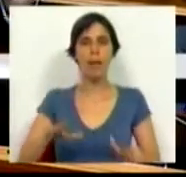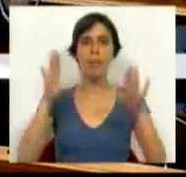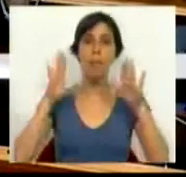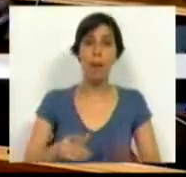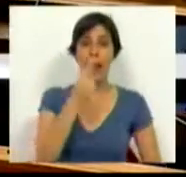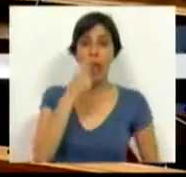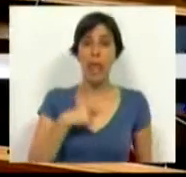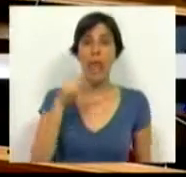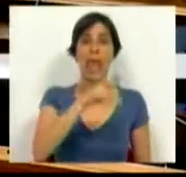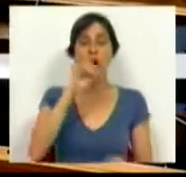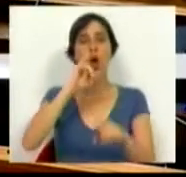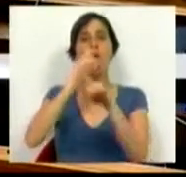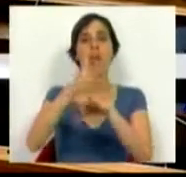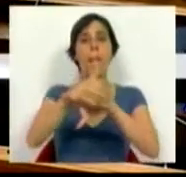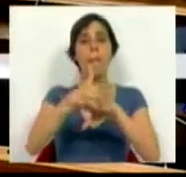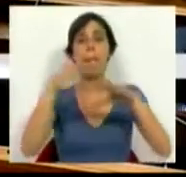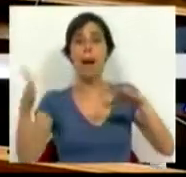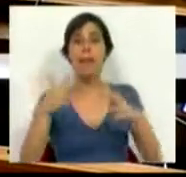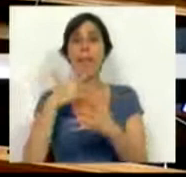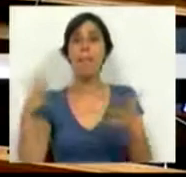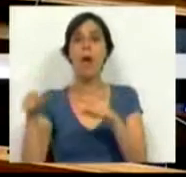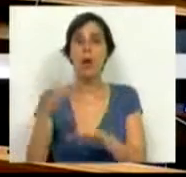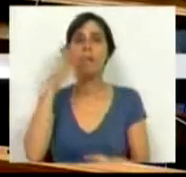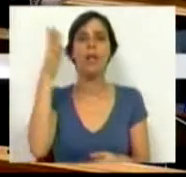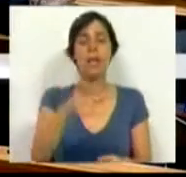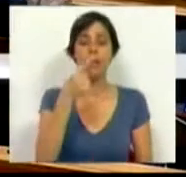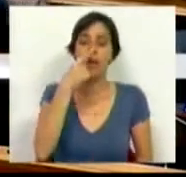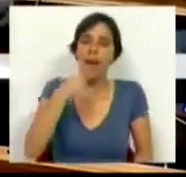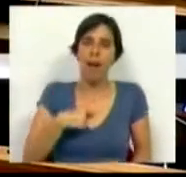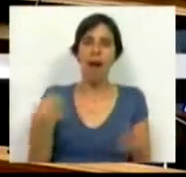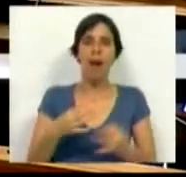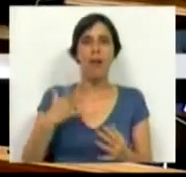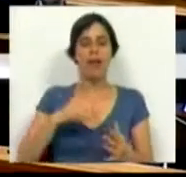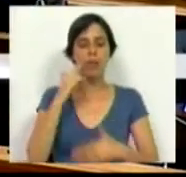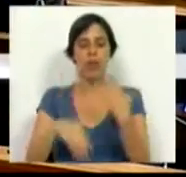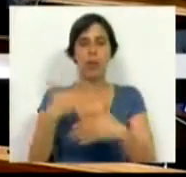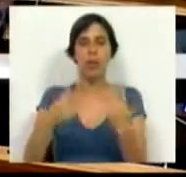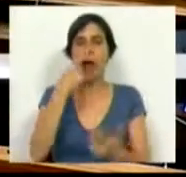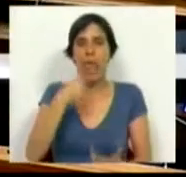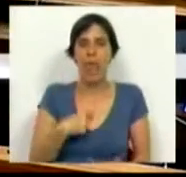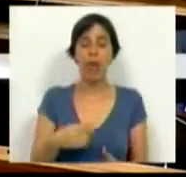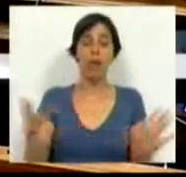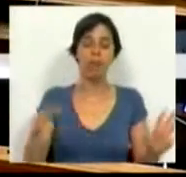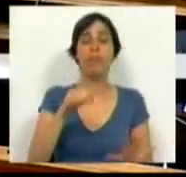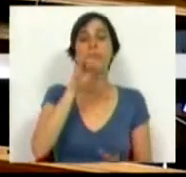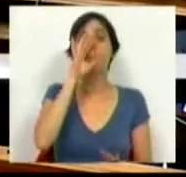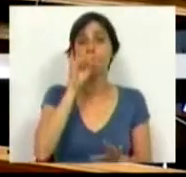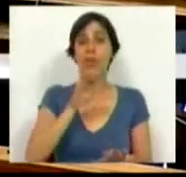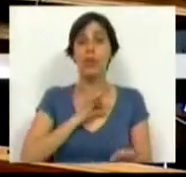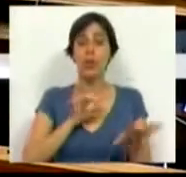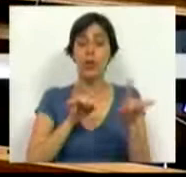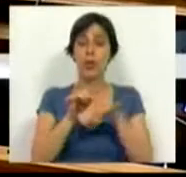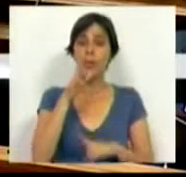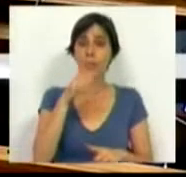aqui o erro, a outra metade da maioria disse erramos e queremos continuar o erro. Pois fica a saber, Sr.